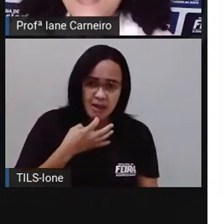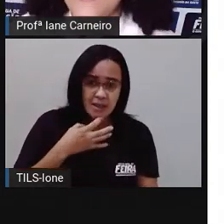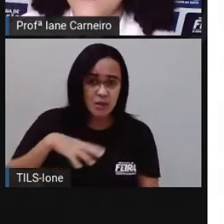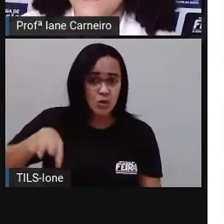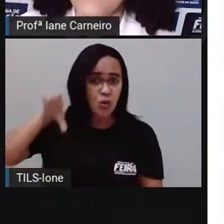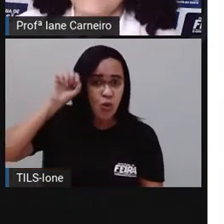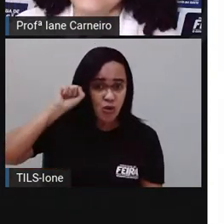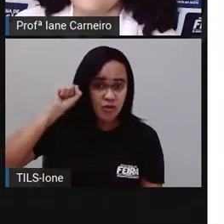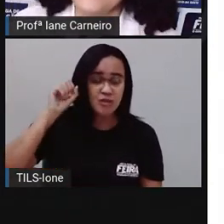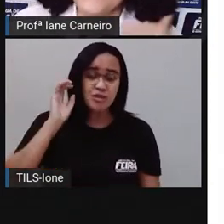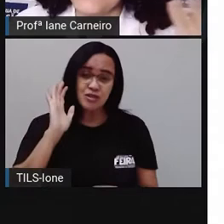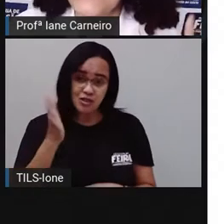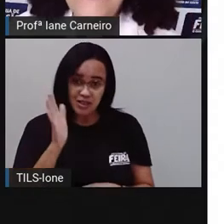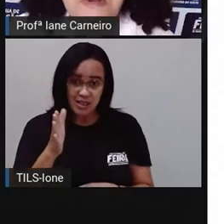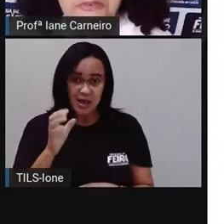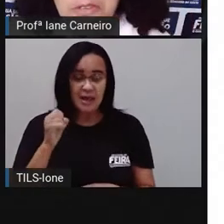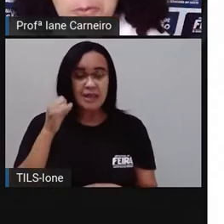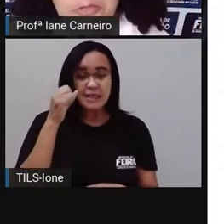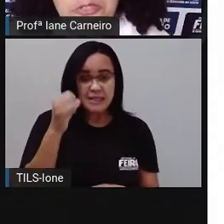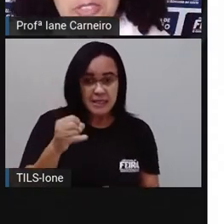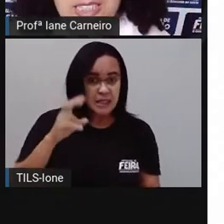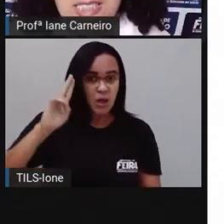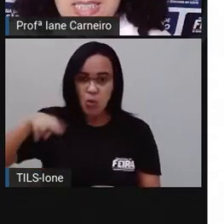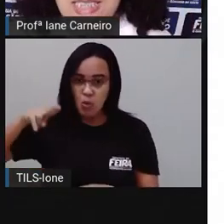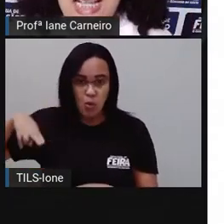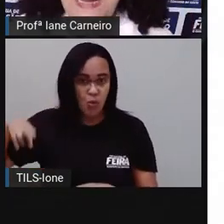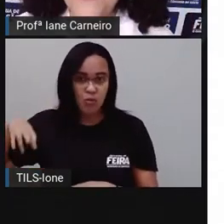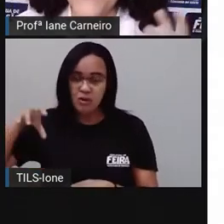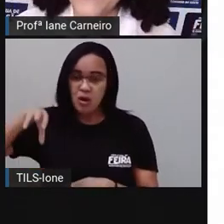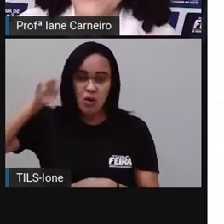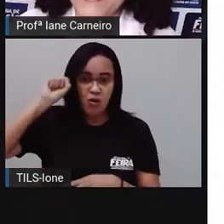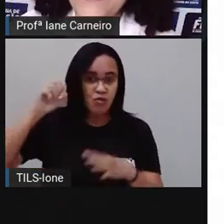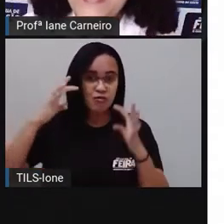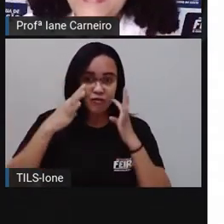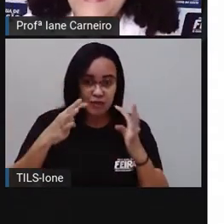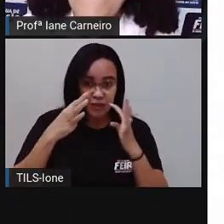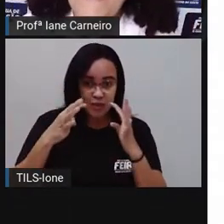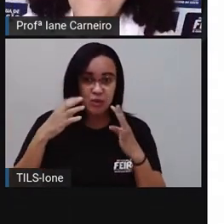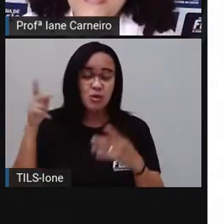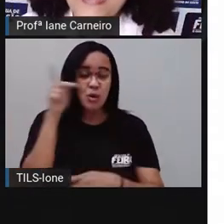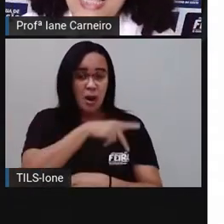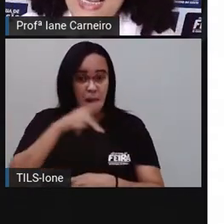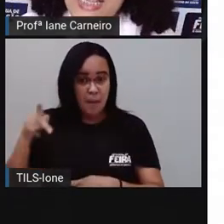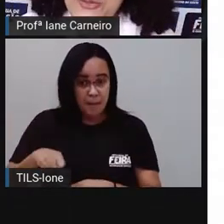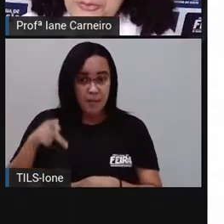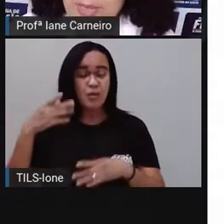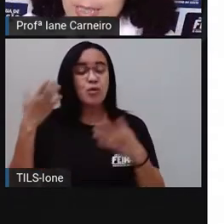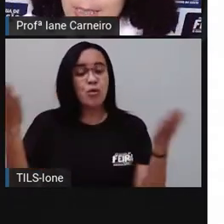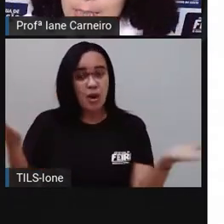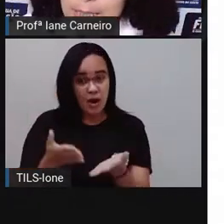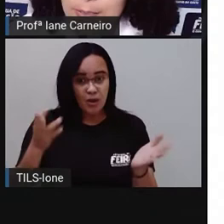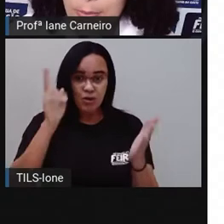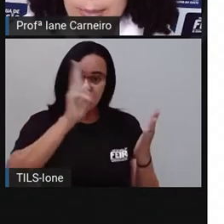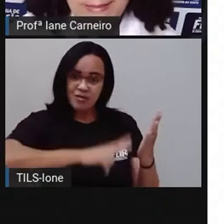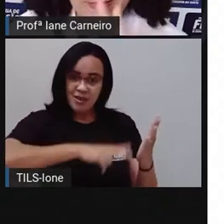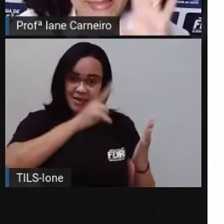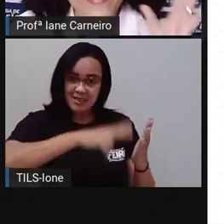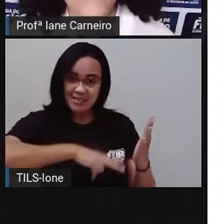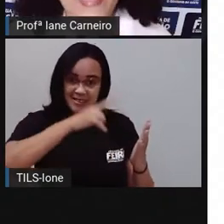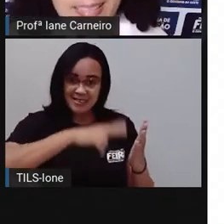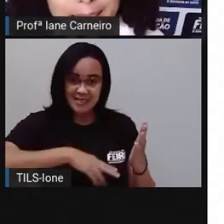ouviram, né? Então, se você nunca ouviu o hino de Feira de Santana, a Pró Yane, né, vai fazer a leitura aqui,